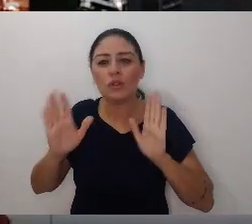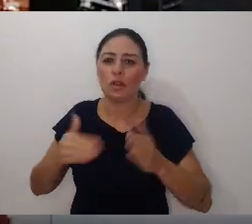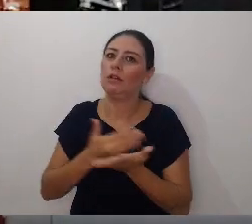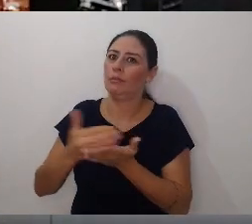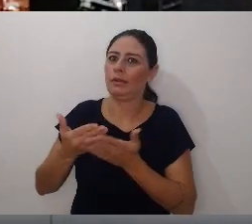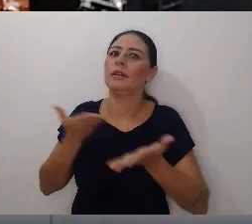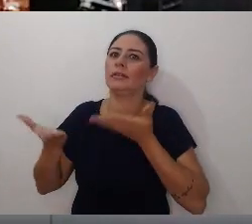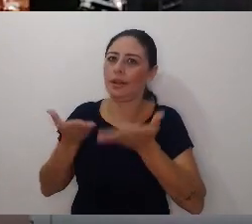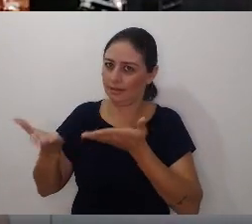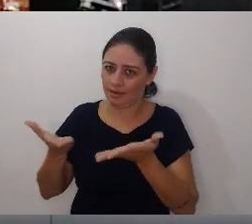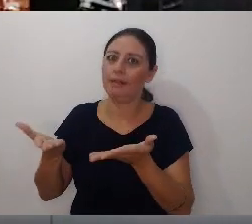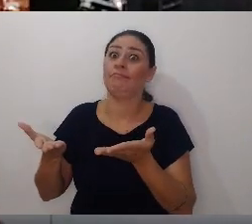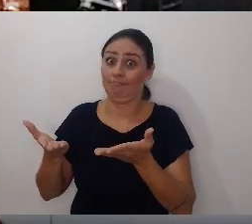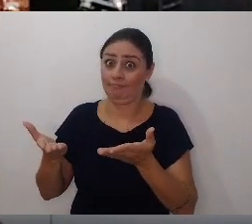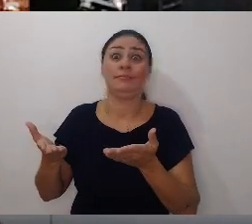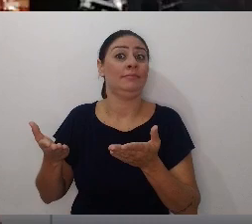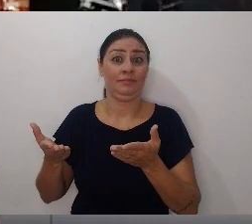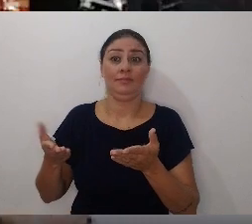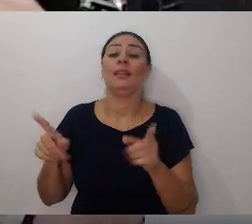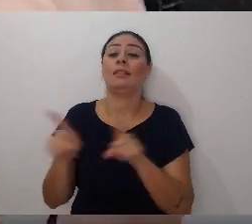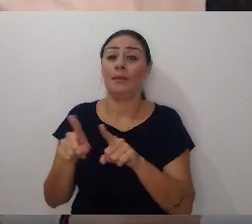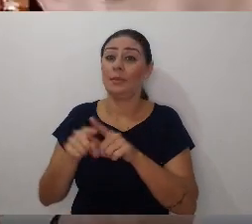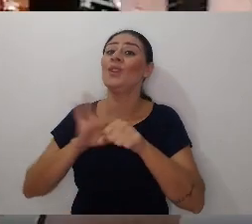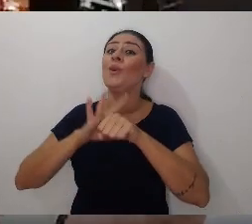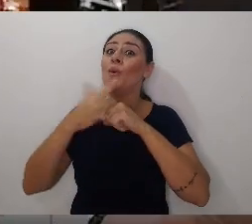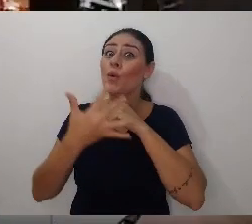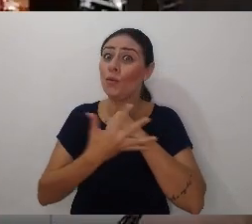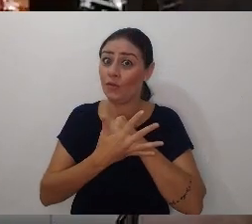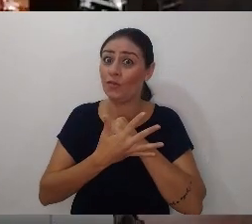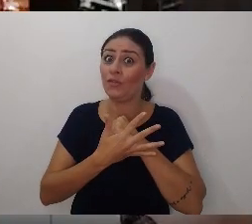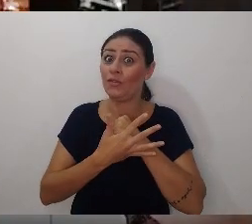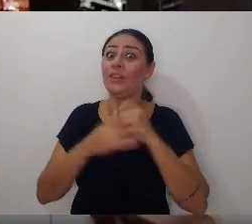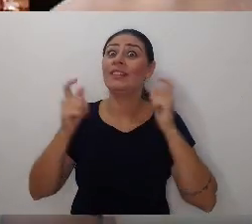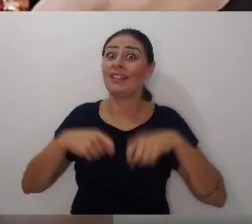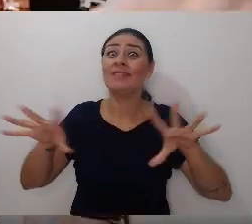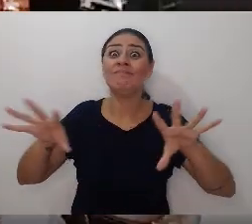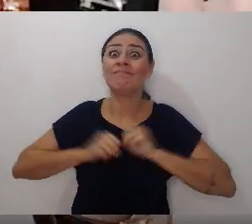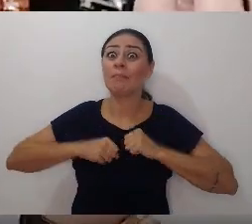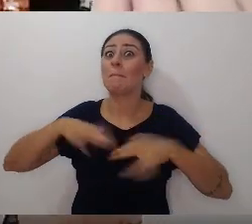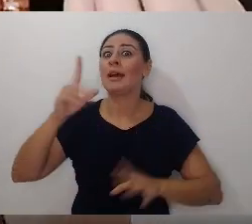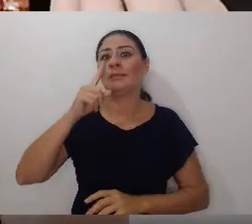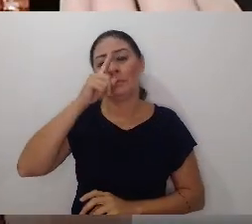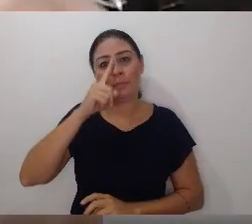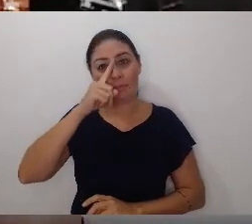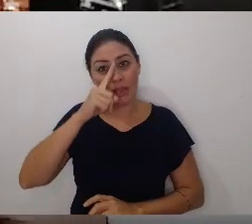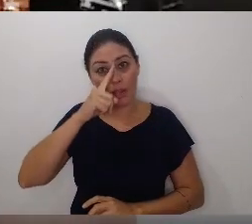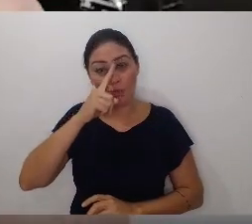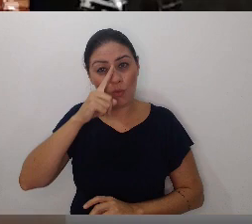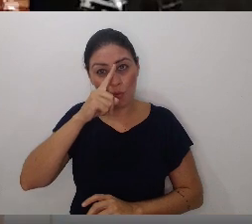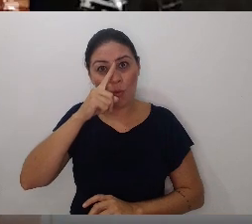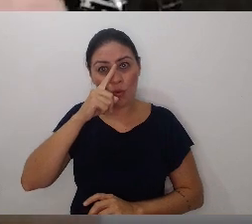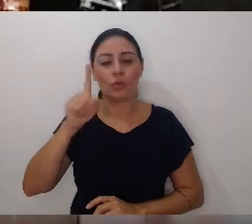ver. Viu cárie, já começa a tratar. Vai contaminar muito mais, já que também estamos tentando falar de Covid, né?